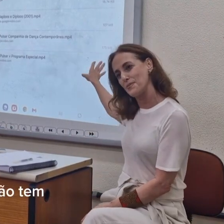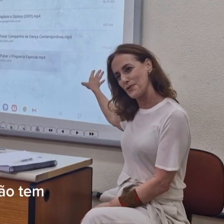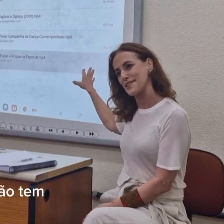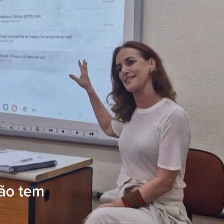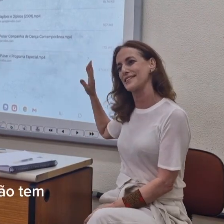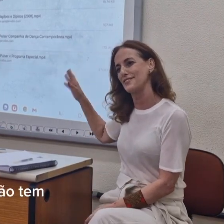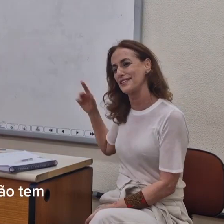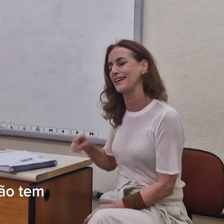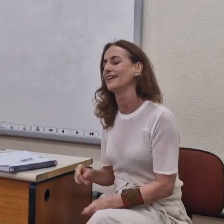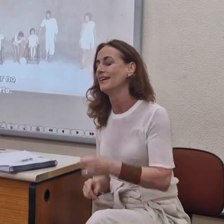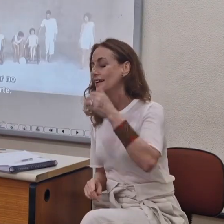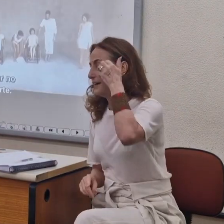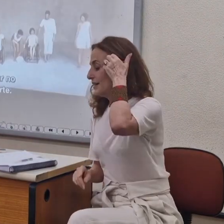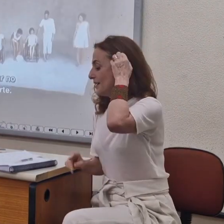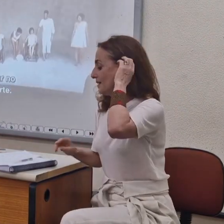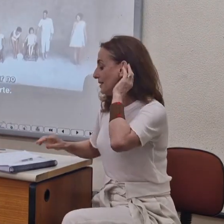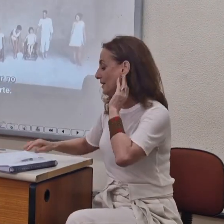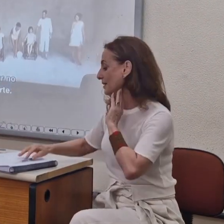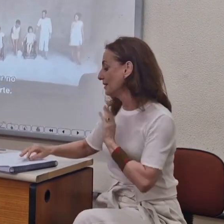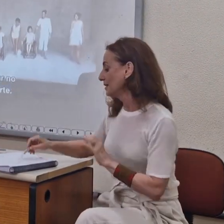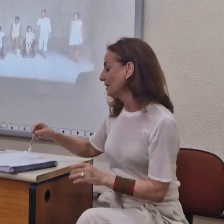tela depois que não tem.